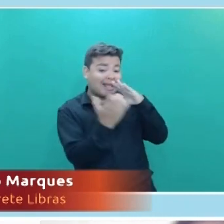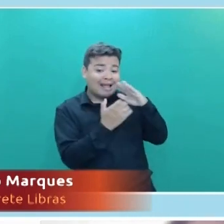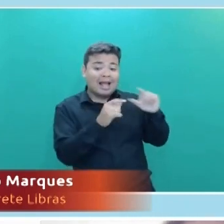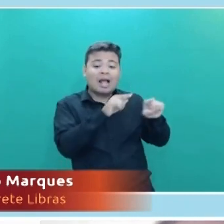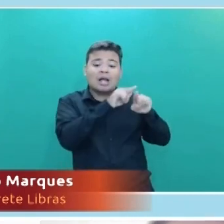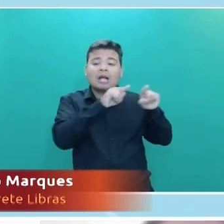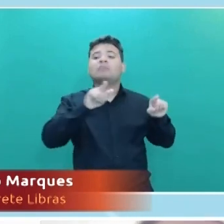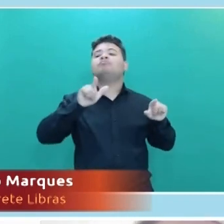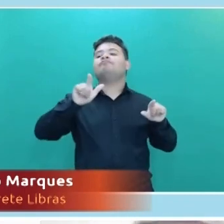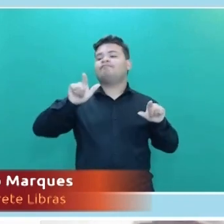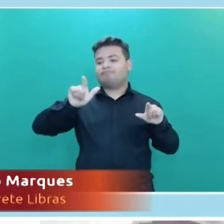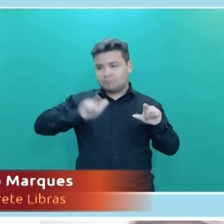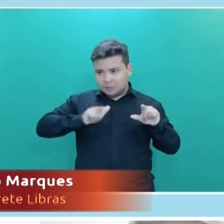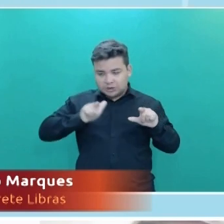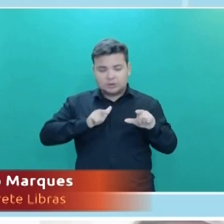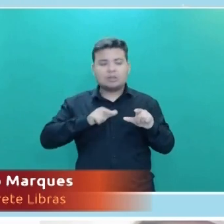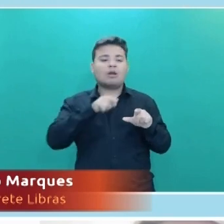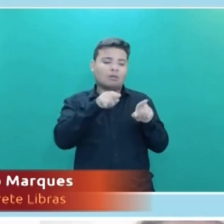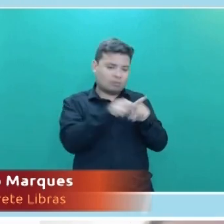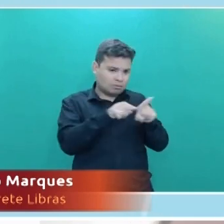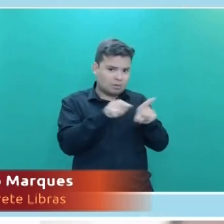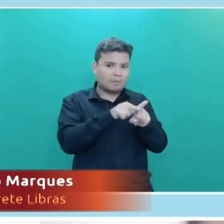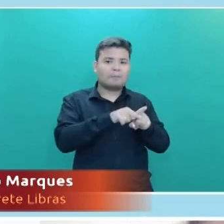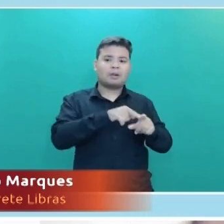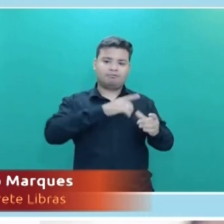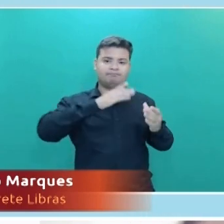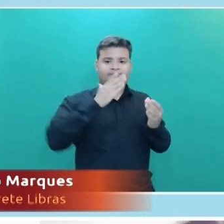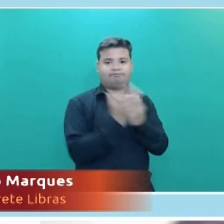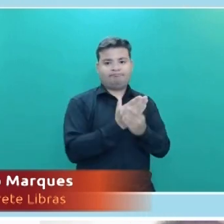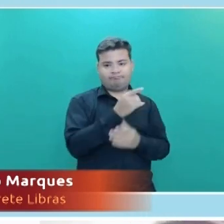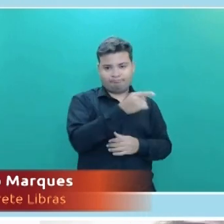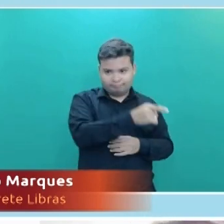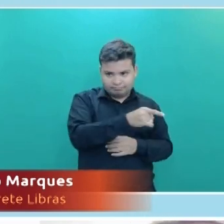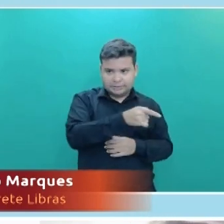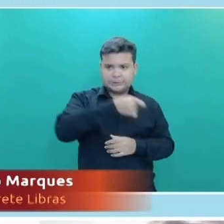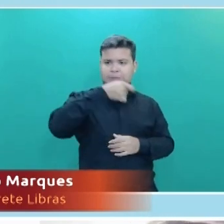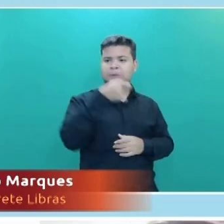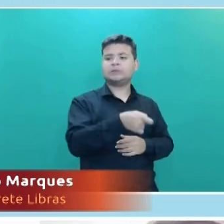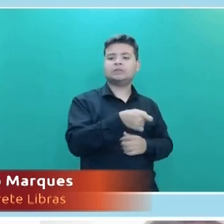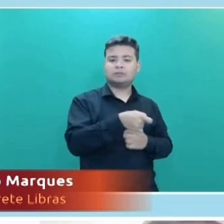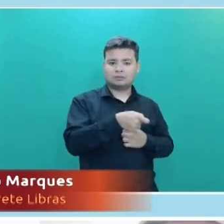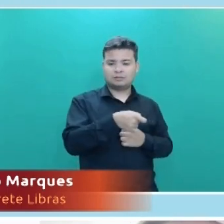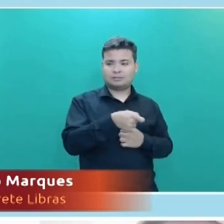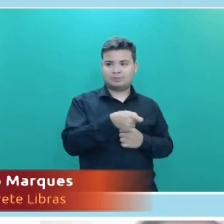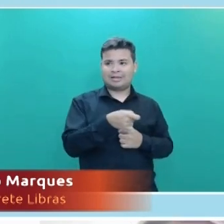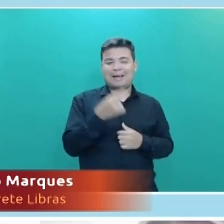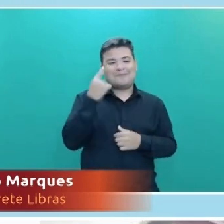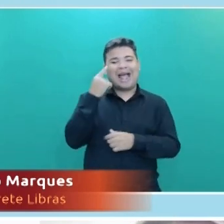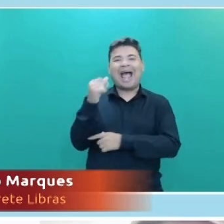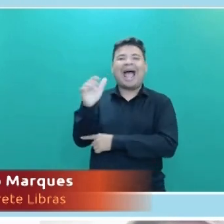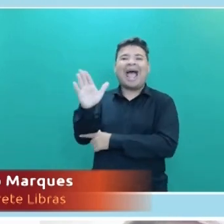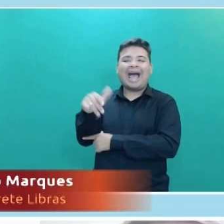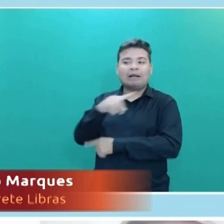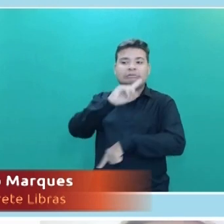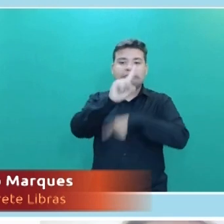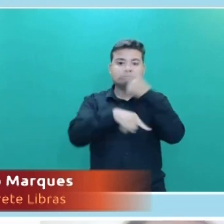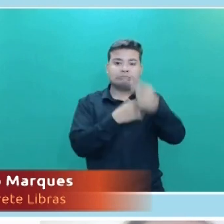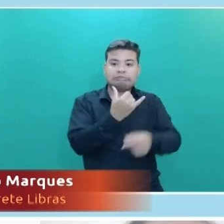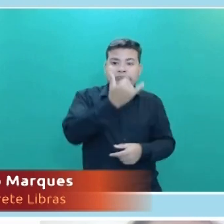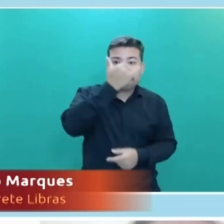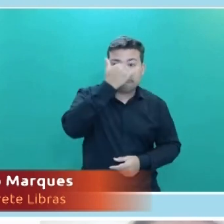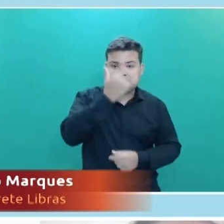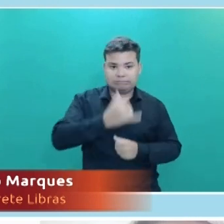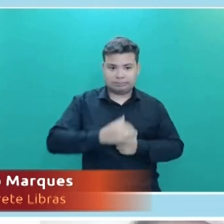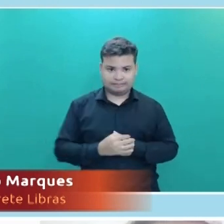responder, e é aquela coisa, né? O barato vai sair muito caro para elas. Mas eu acho que, efetivamente falando, o que